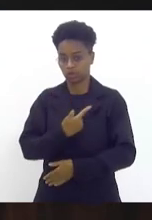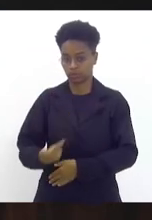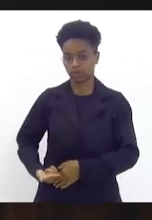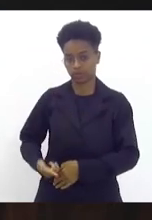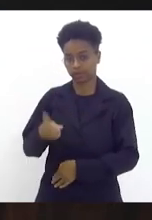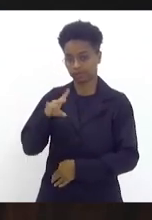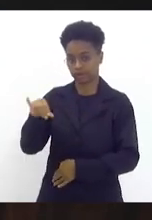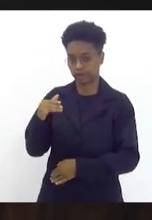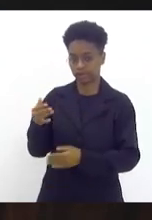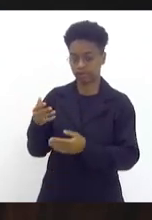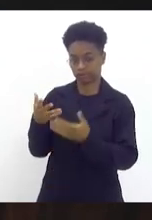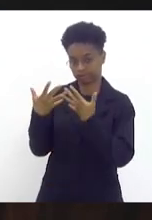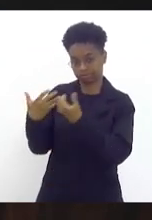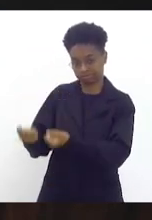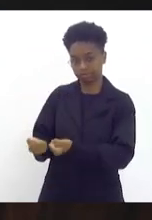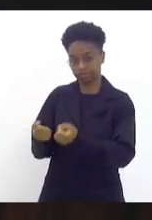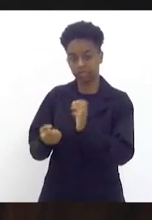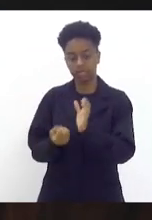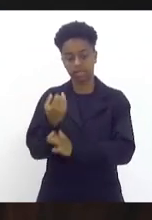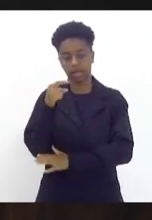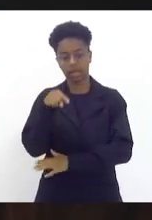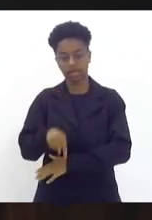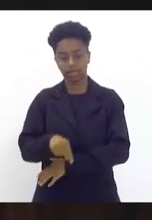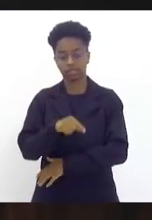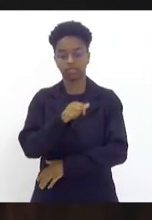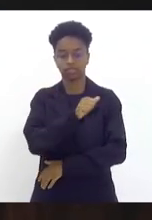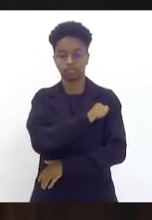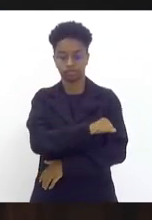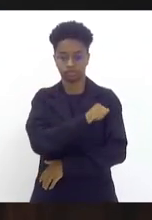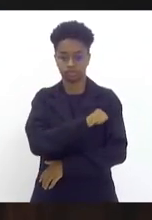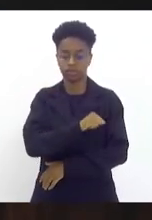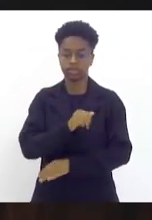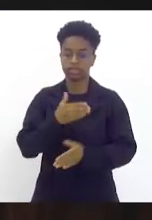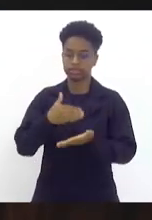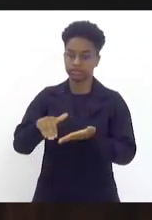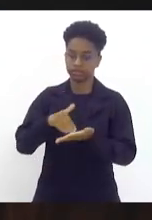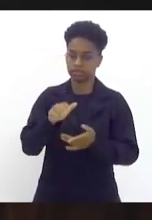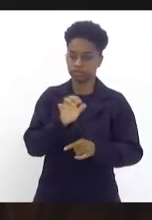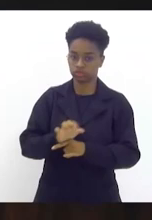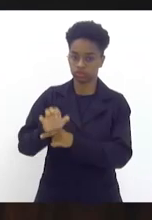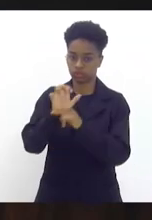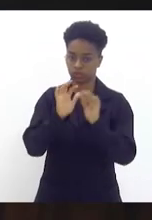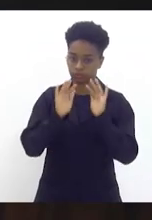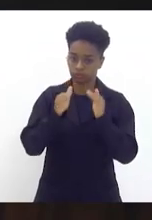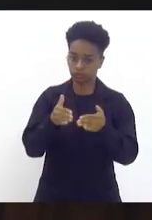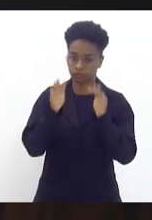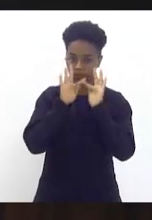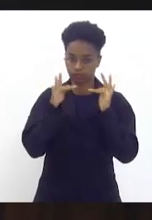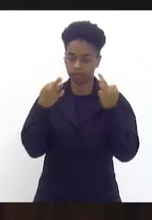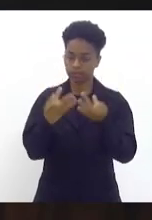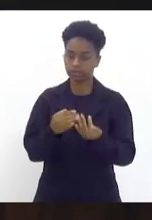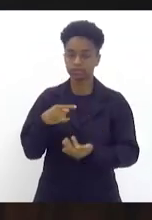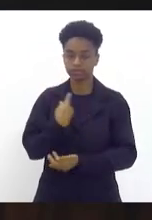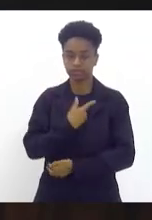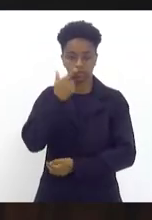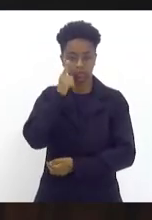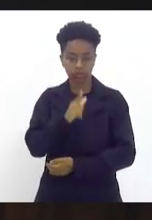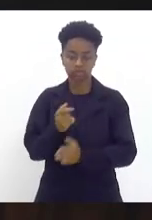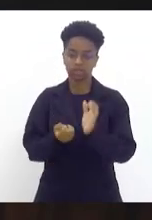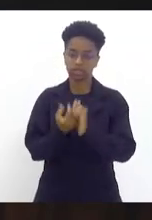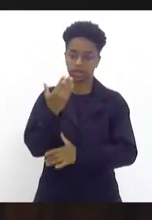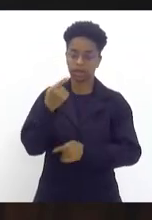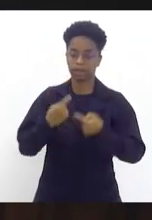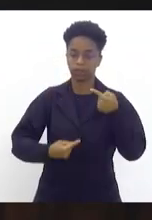ouvir, que cria aqui no Estado do Rio de Janeiro a Secretaria Estadual da Família, para que possamos ter políticas